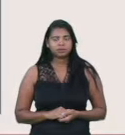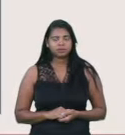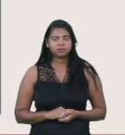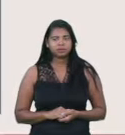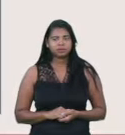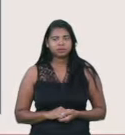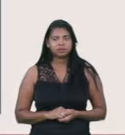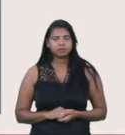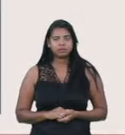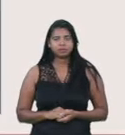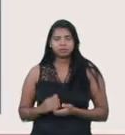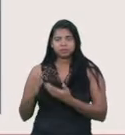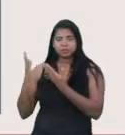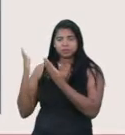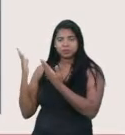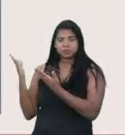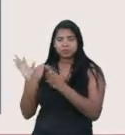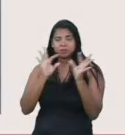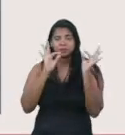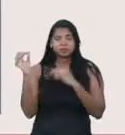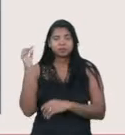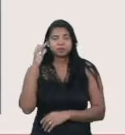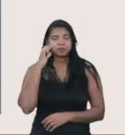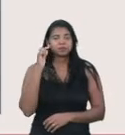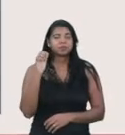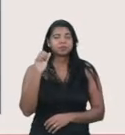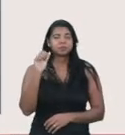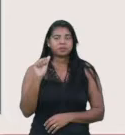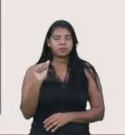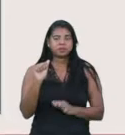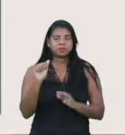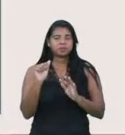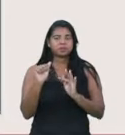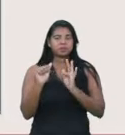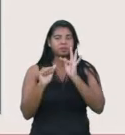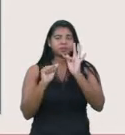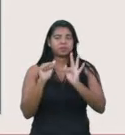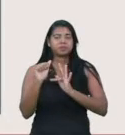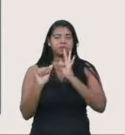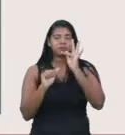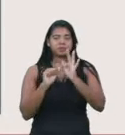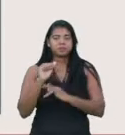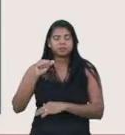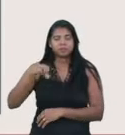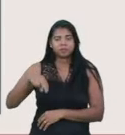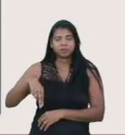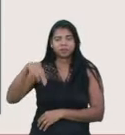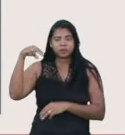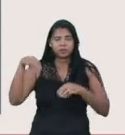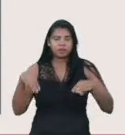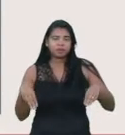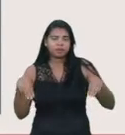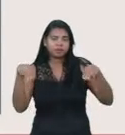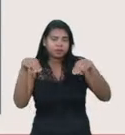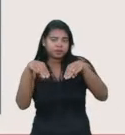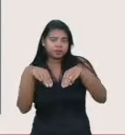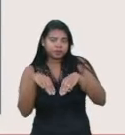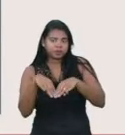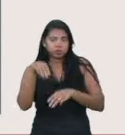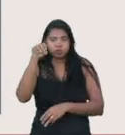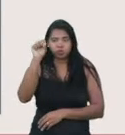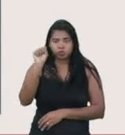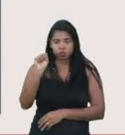do campo magnético nós vamos ter os fenômenos da do polo norte magnético em direção ao